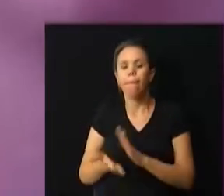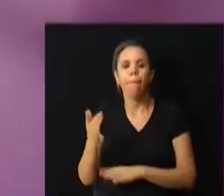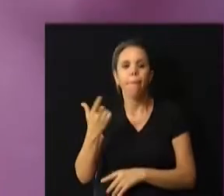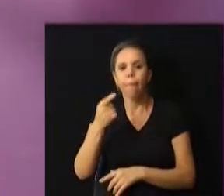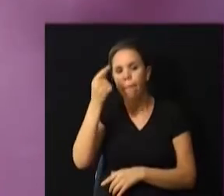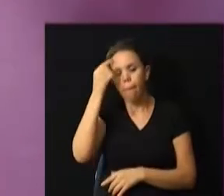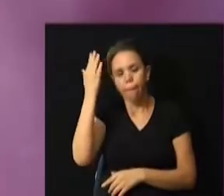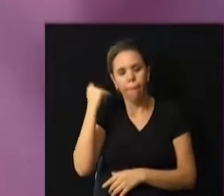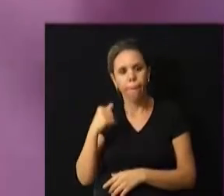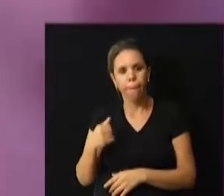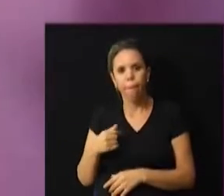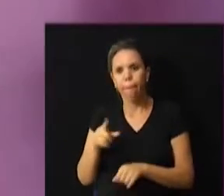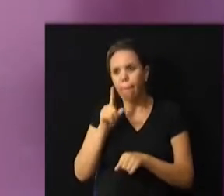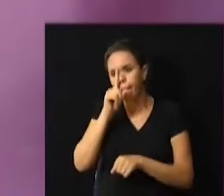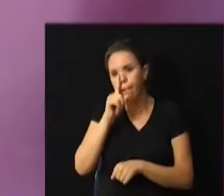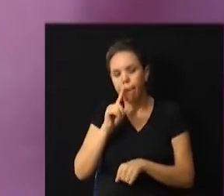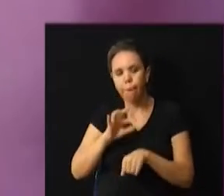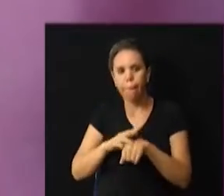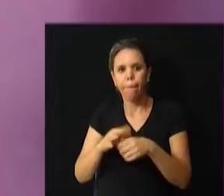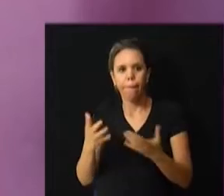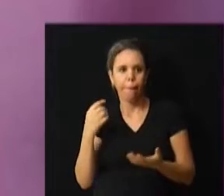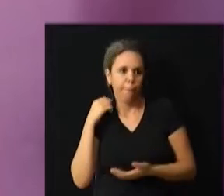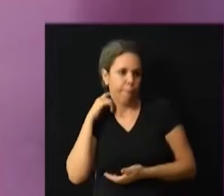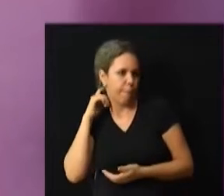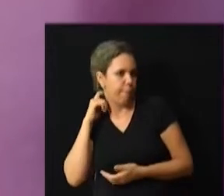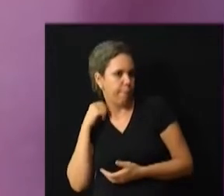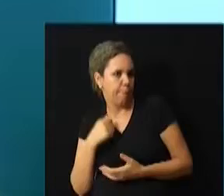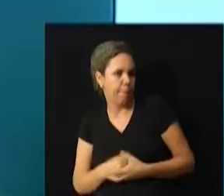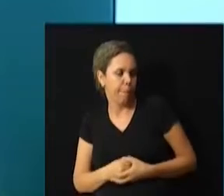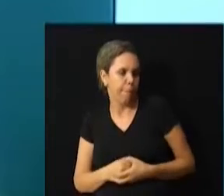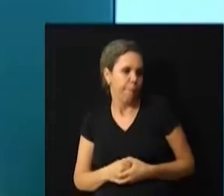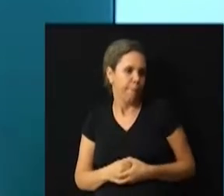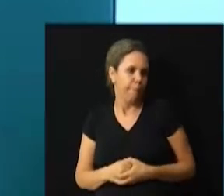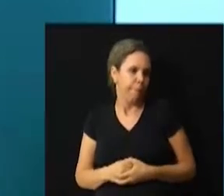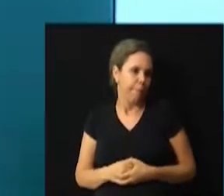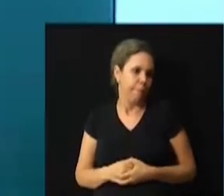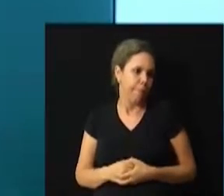crianças passam a ter noção de perigo, doutor?